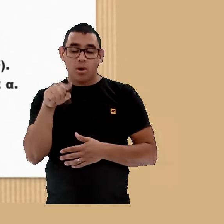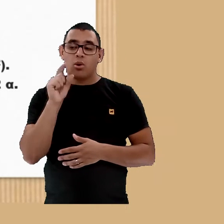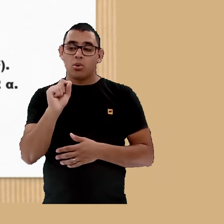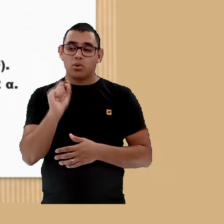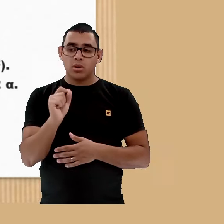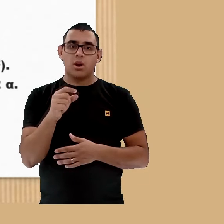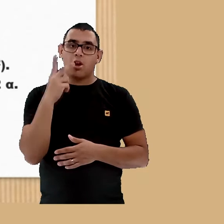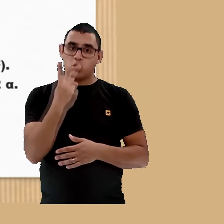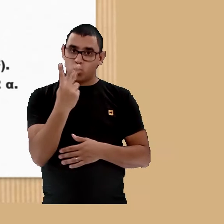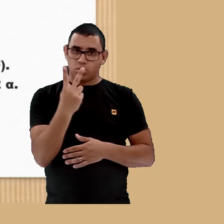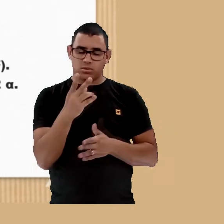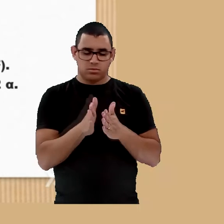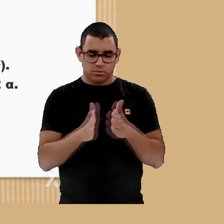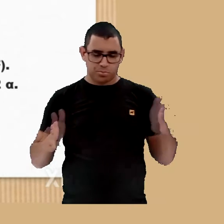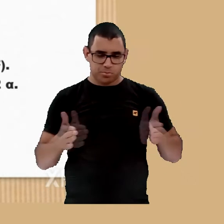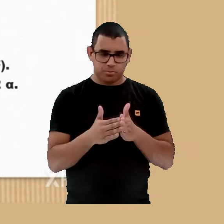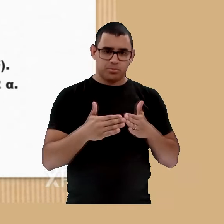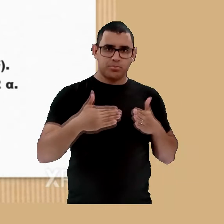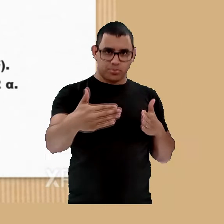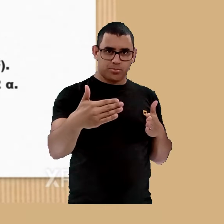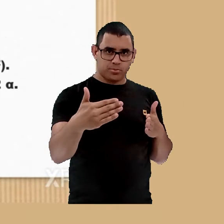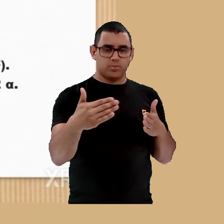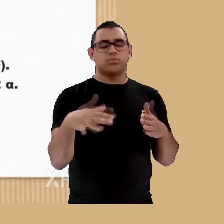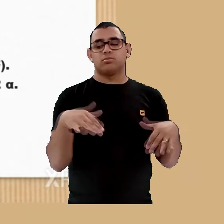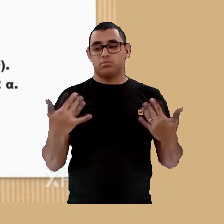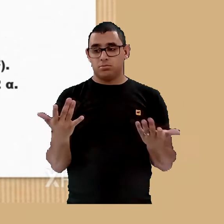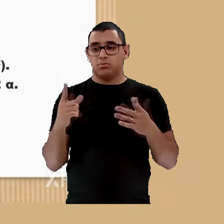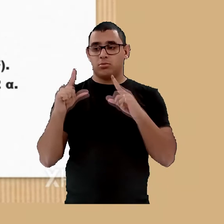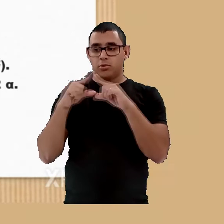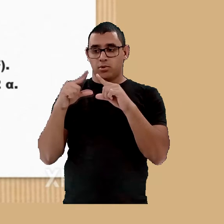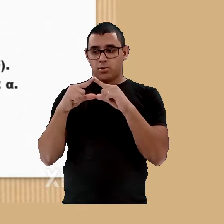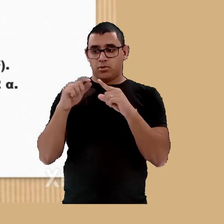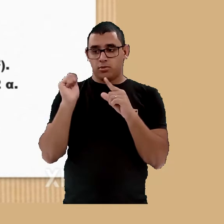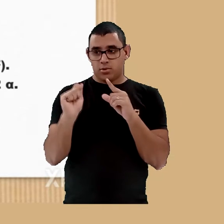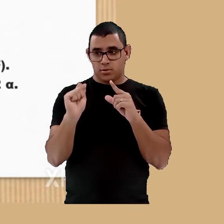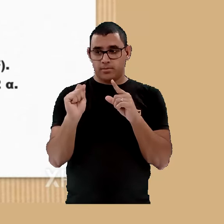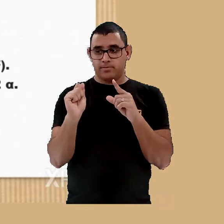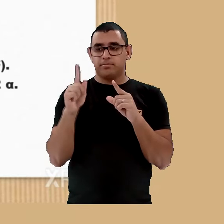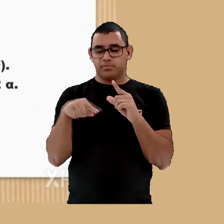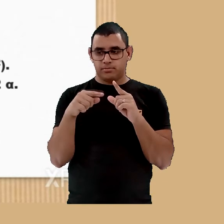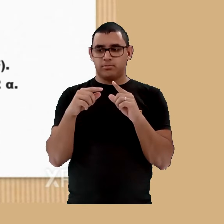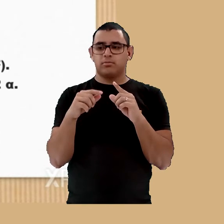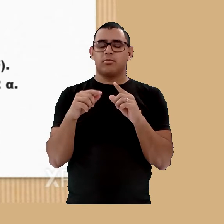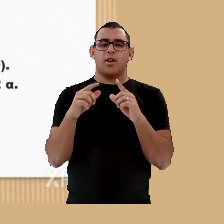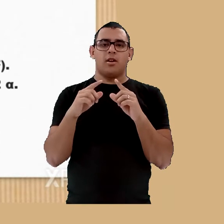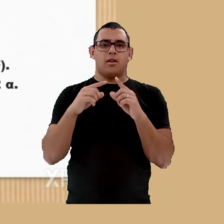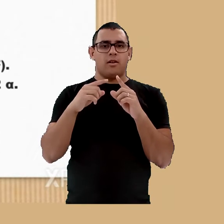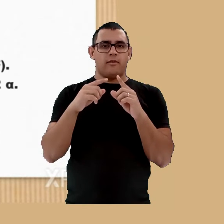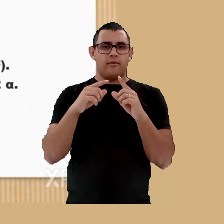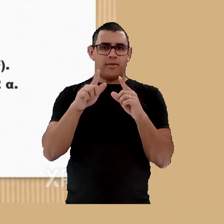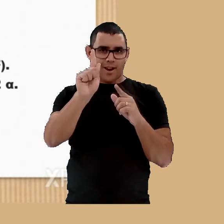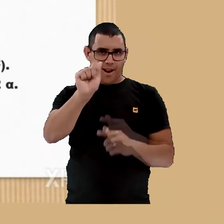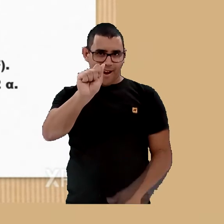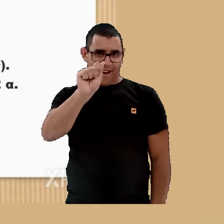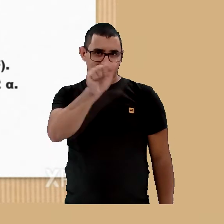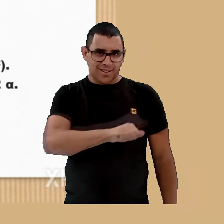vimos na dilatação linear. A formulazinha será ΔA, que é a variação superficial, vai